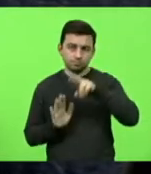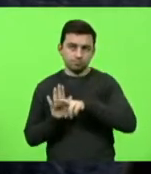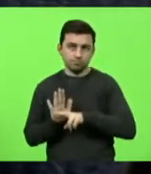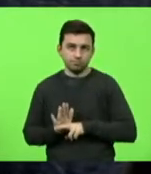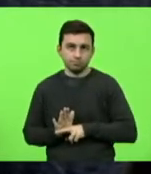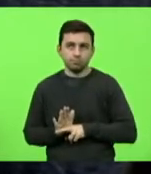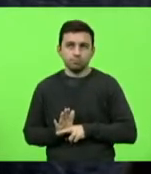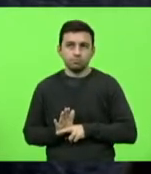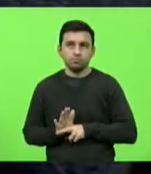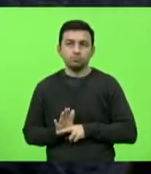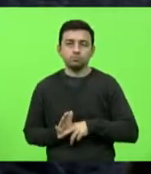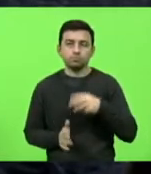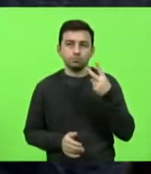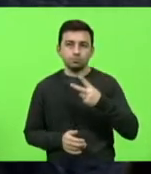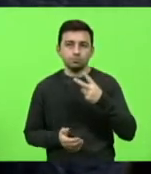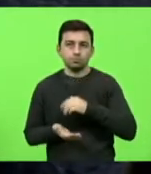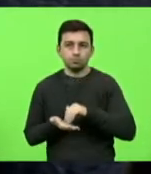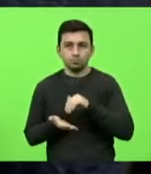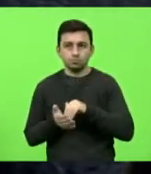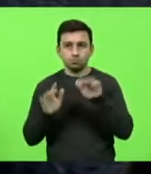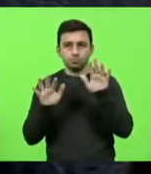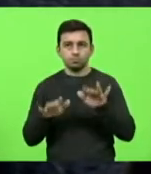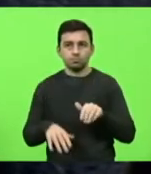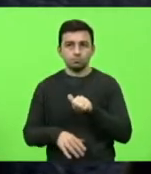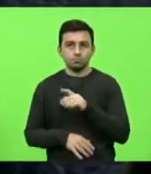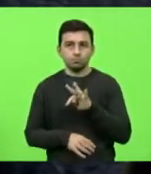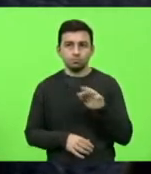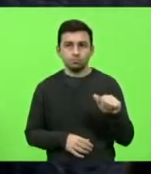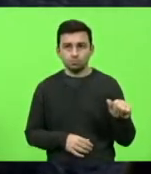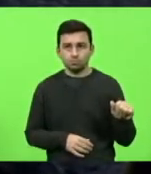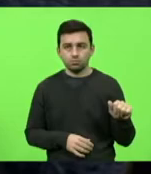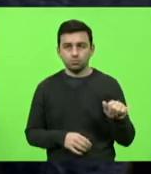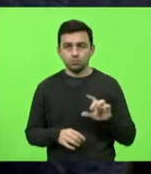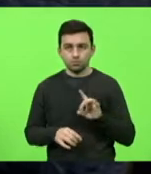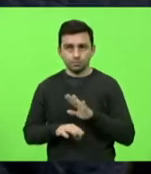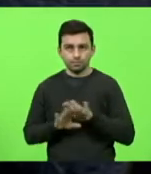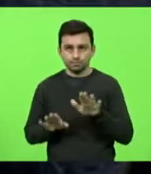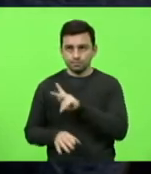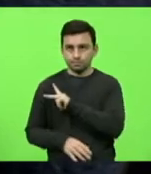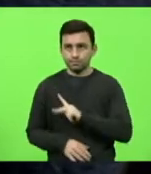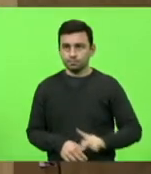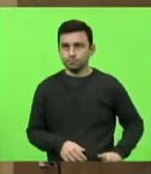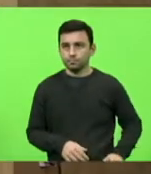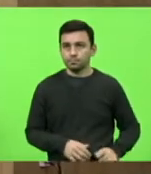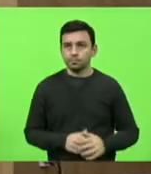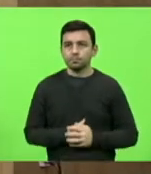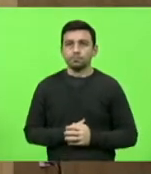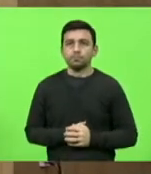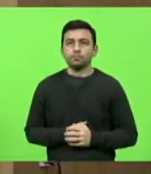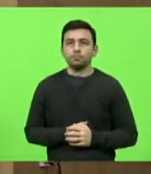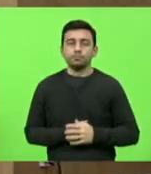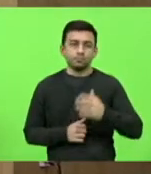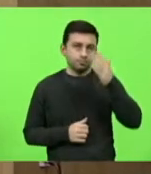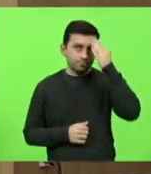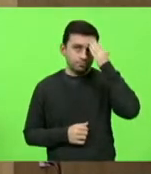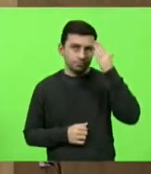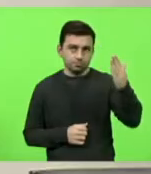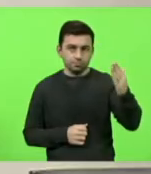constar, o segundo secretário, lavrou a presenteata. Era isso, senhor presidente. Obrigado, deputado Silvio.